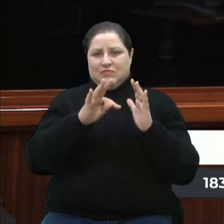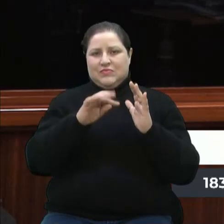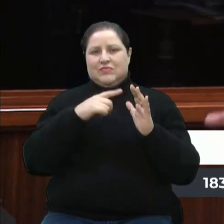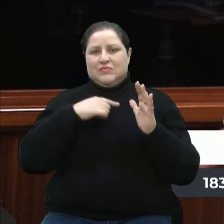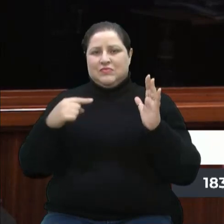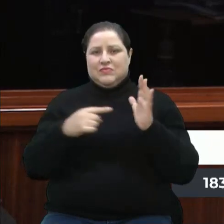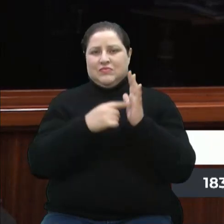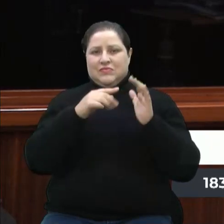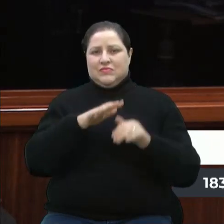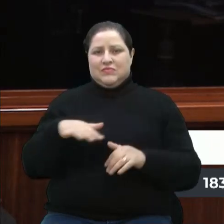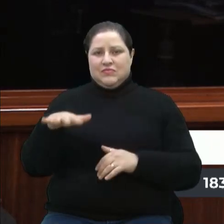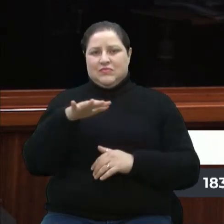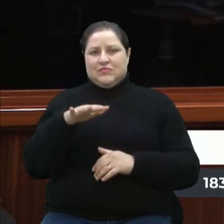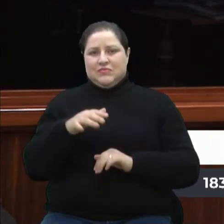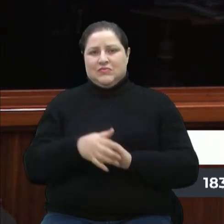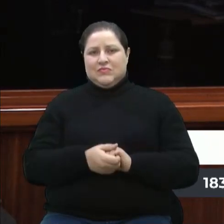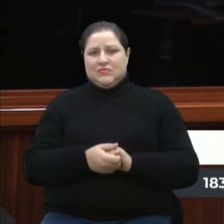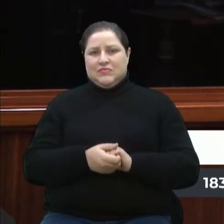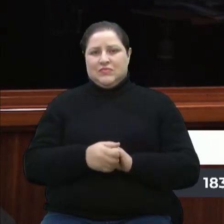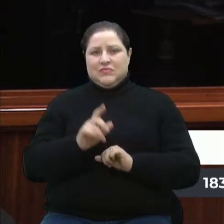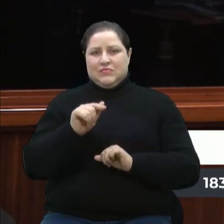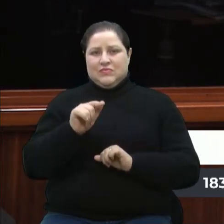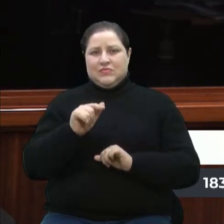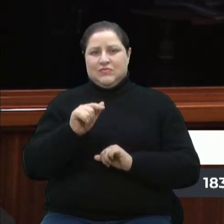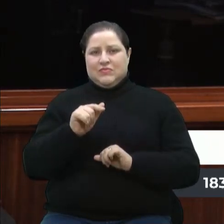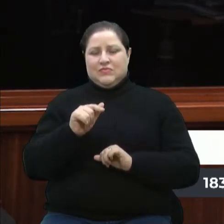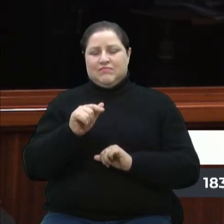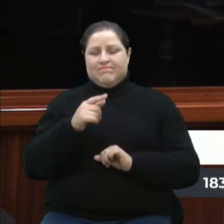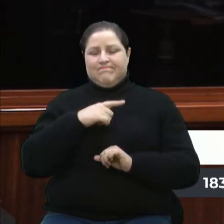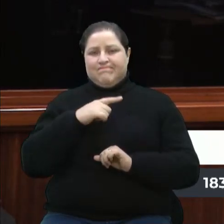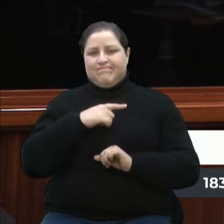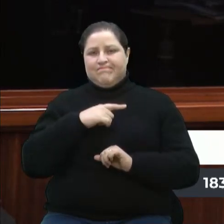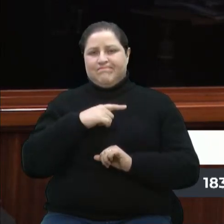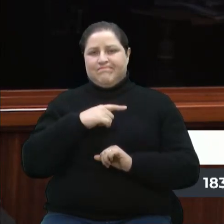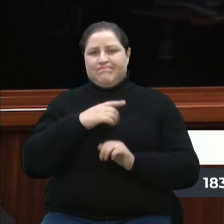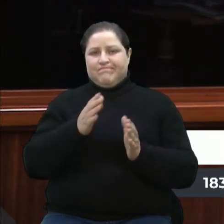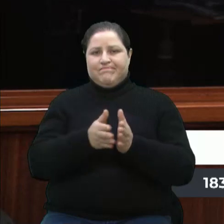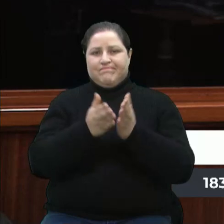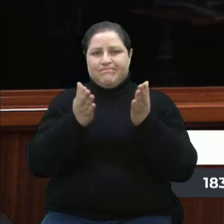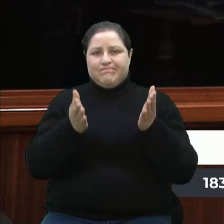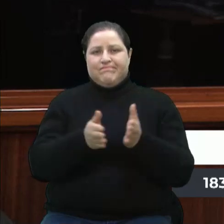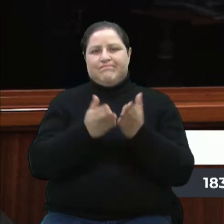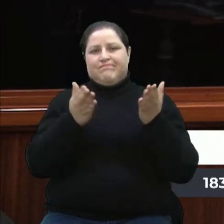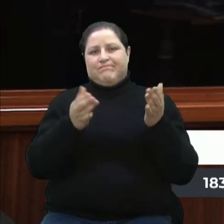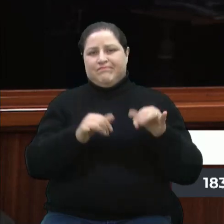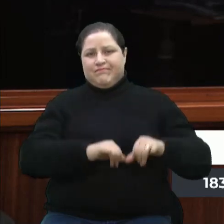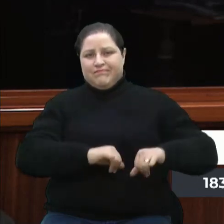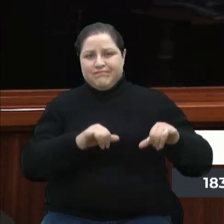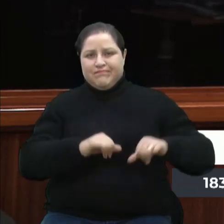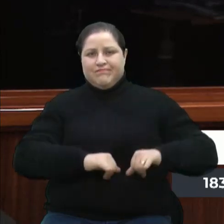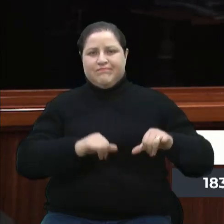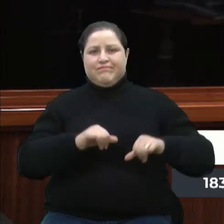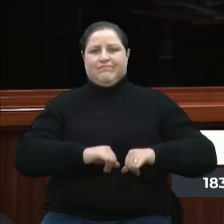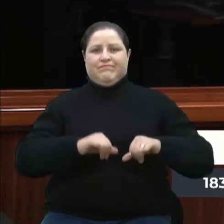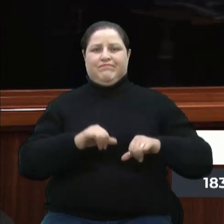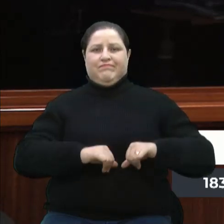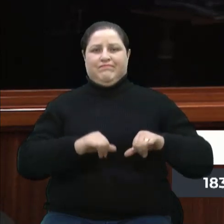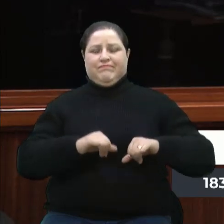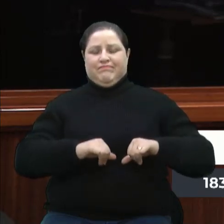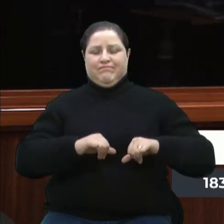a situação de escárnio, a situação de pobreza, né? A situação periclitante que a